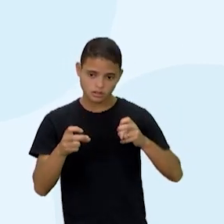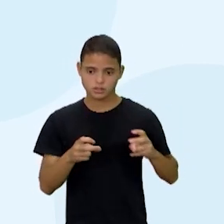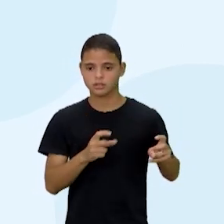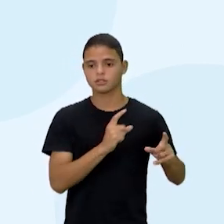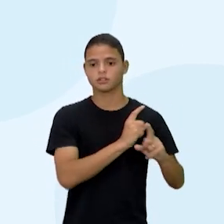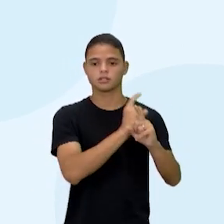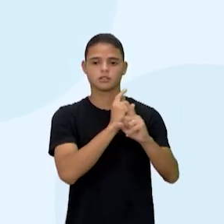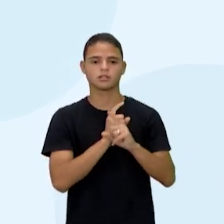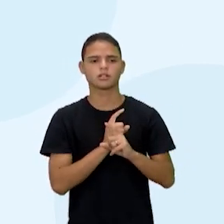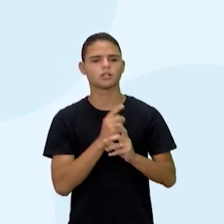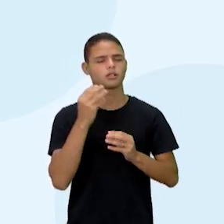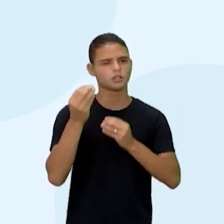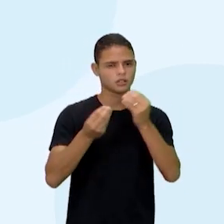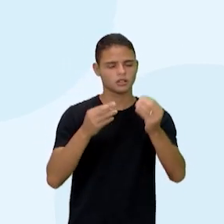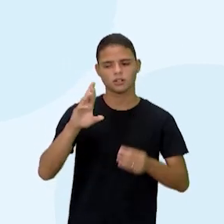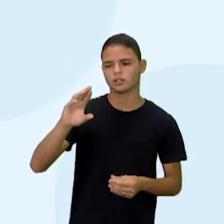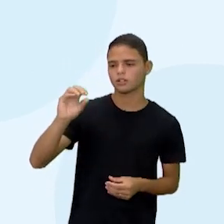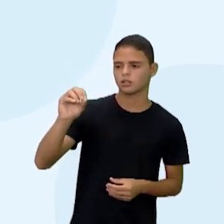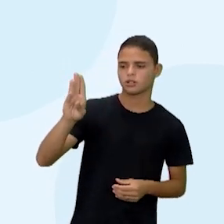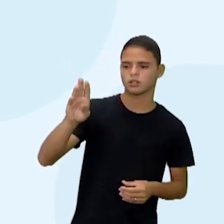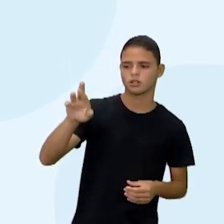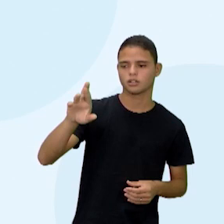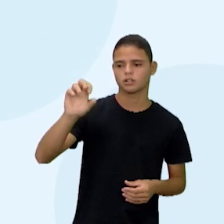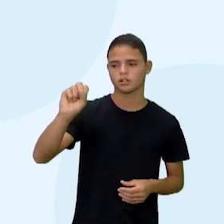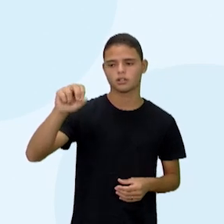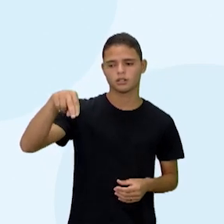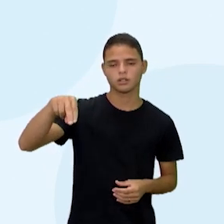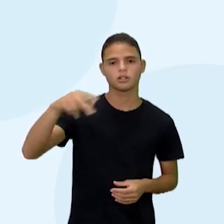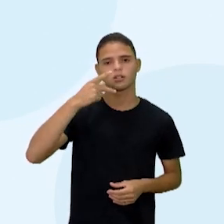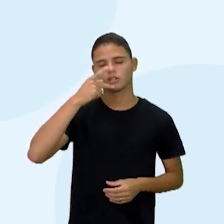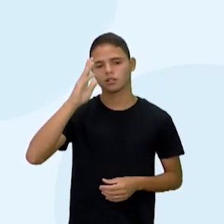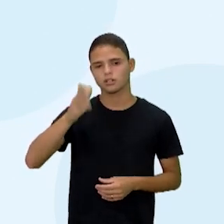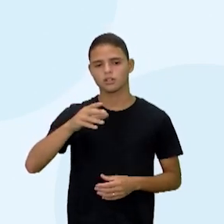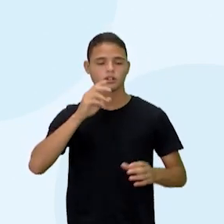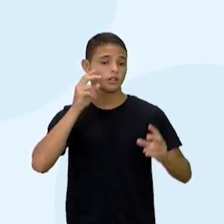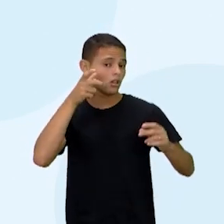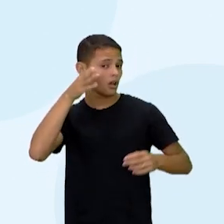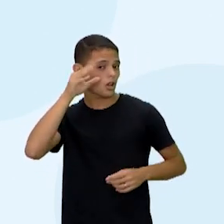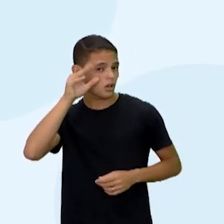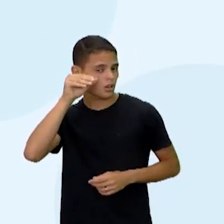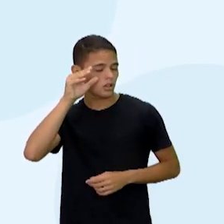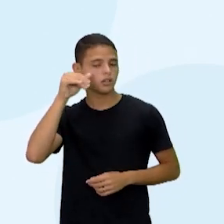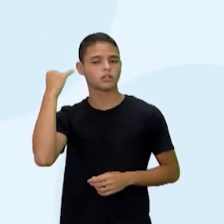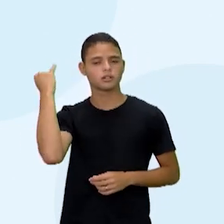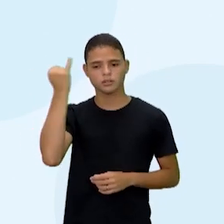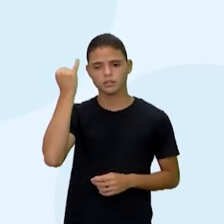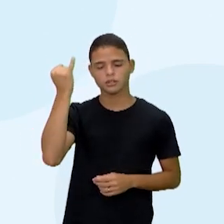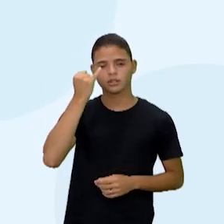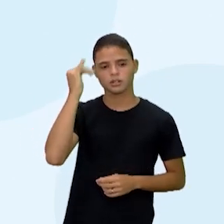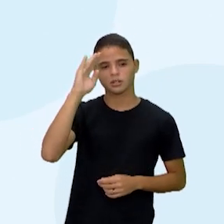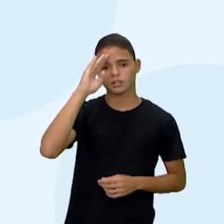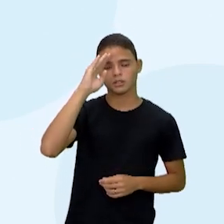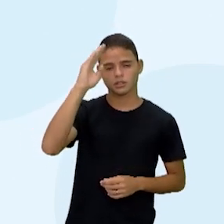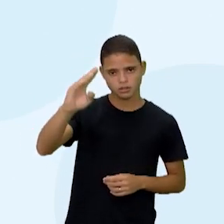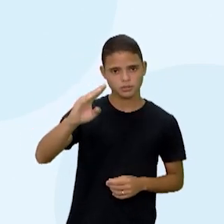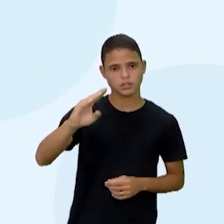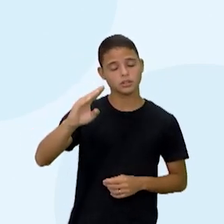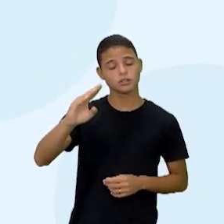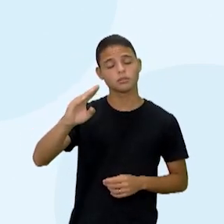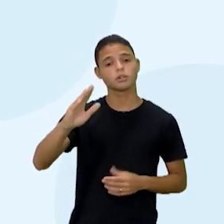aula, né? Então, como o Robson falou, curiosidade é um elemento fundamental, um elemento chave. Geralmente são